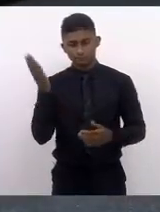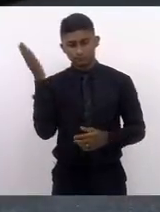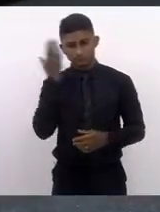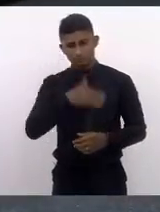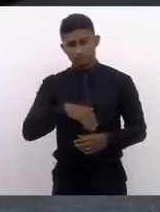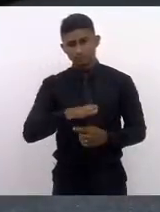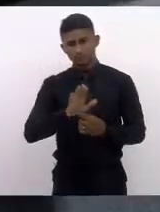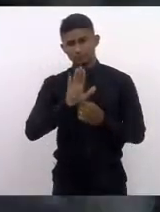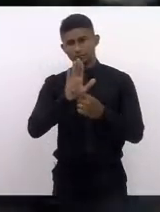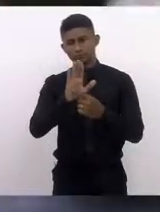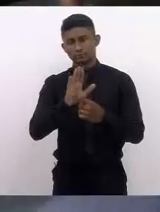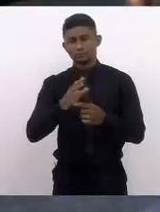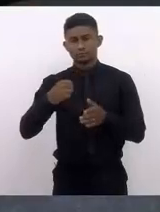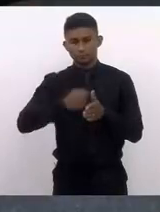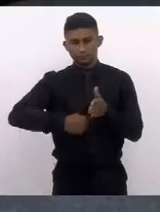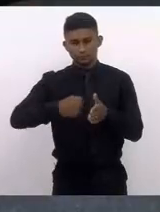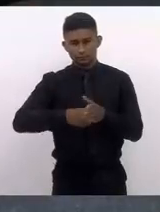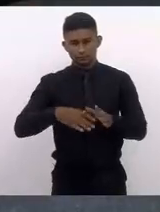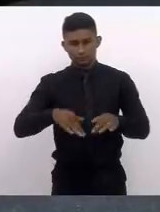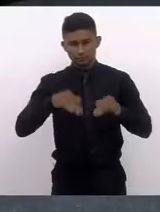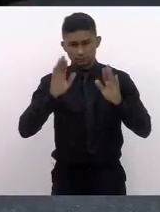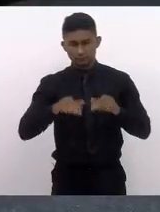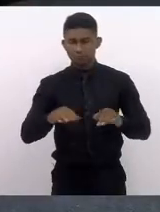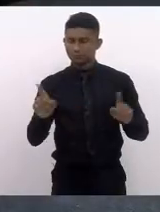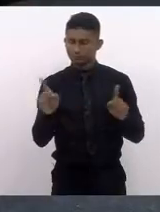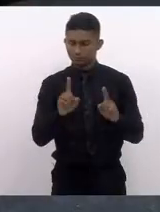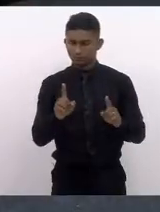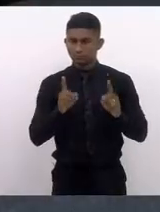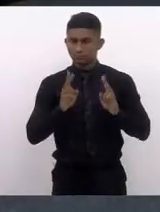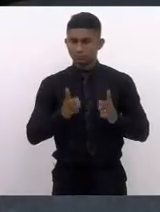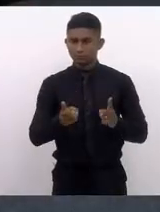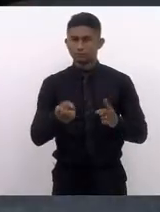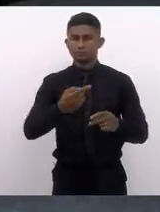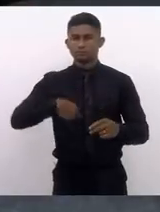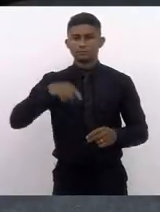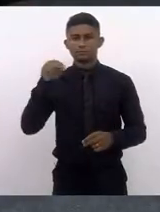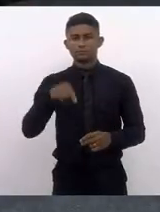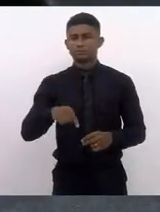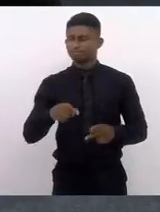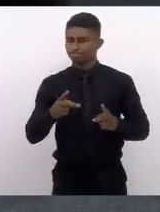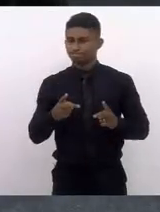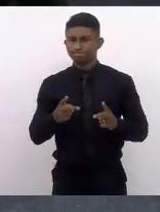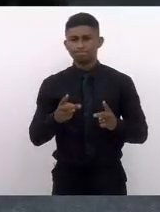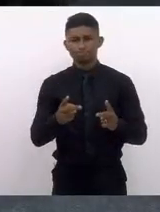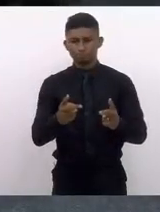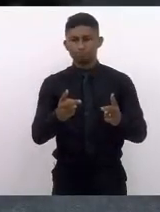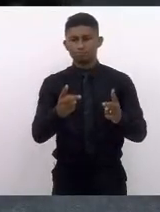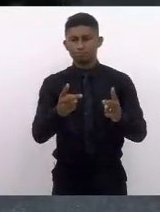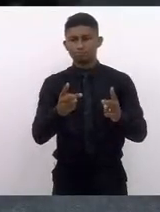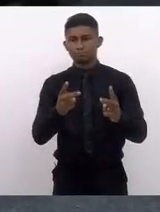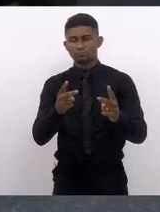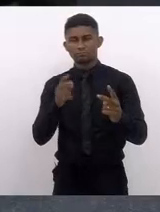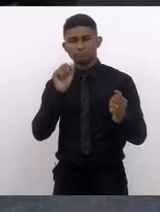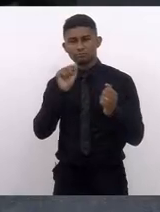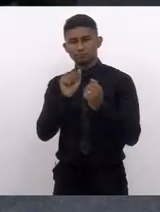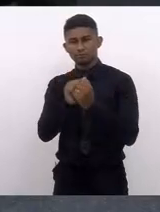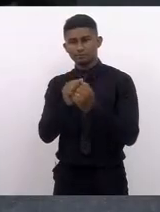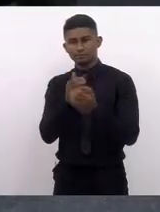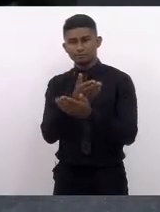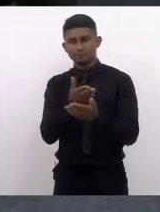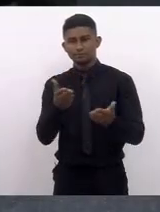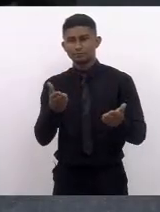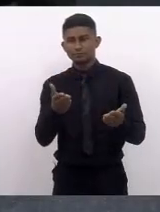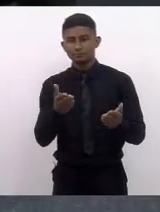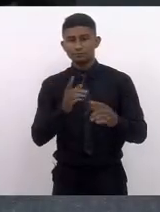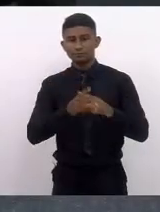mostra que esse essa luta não terminou mas nós estaremos aqui sempre em defesa da Cedae por que a